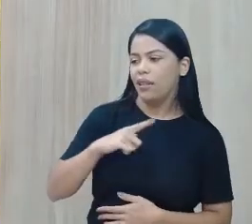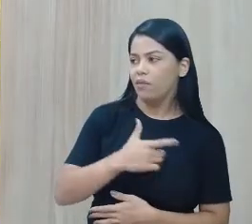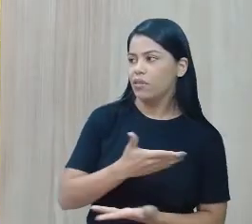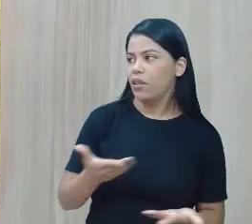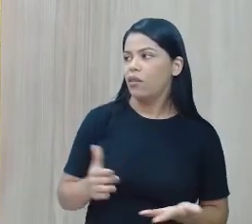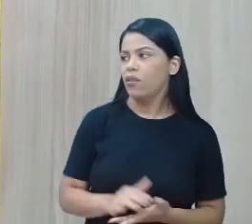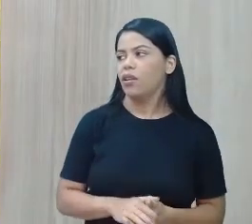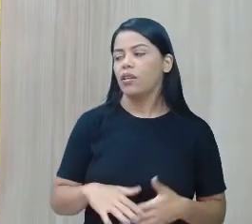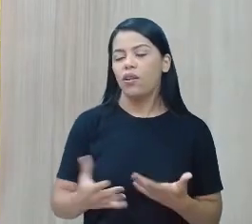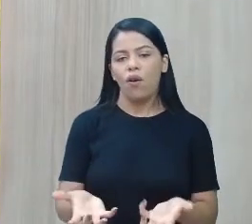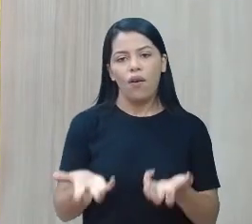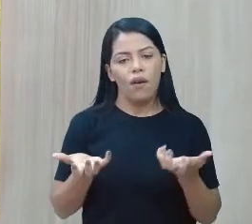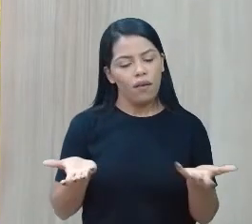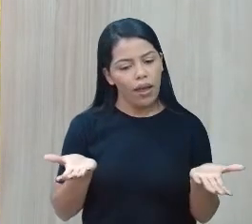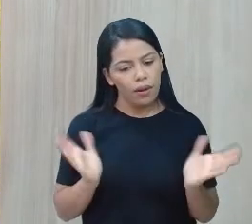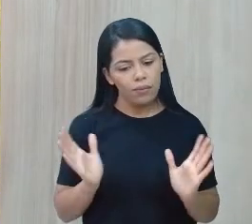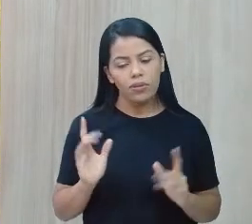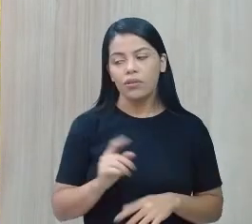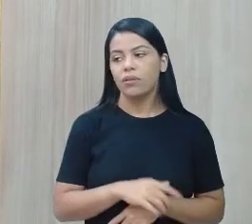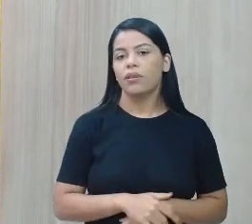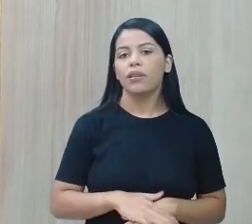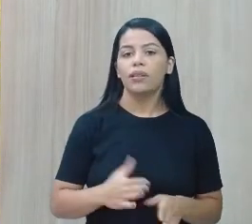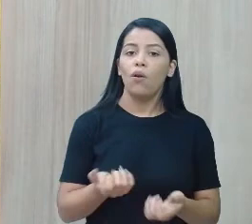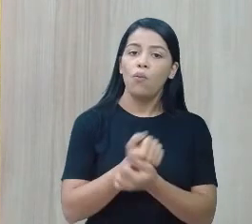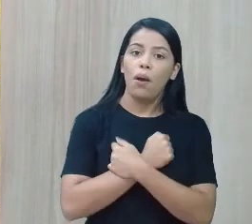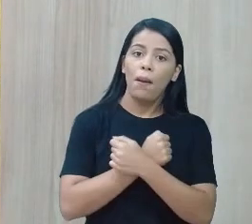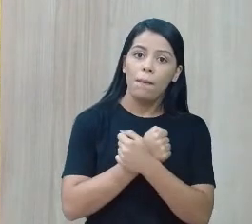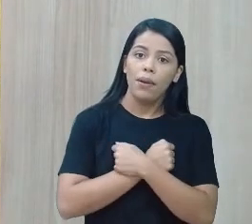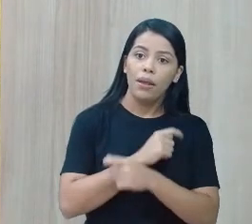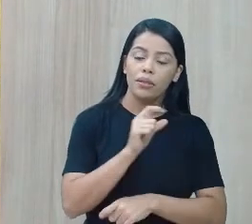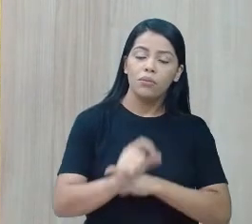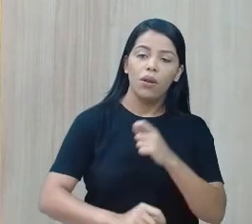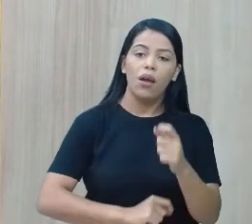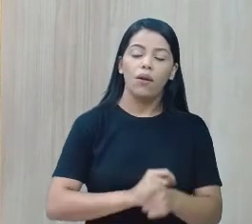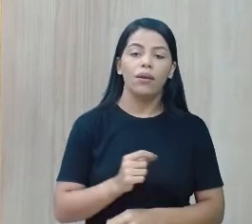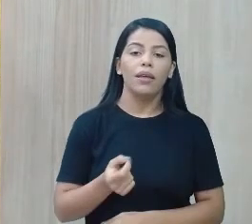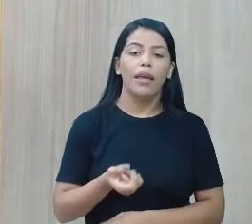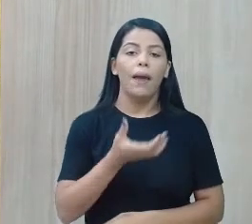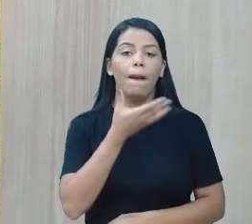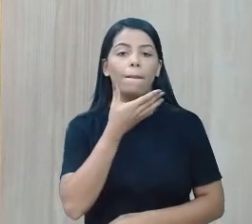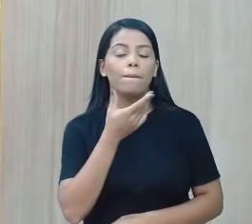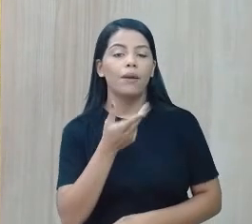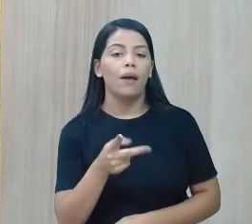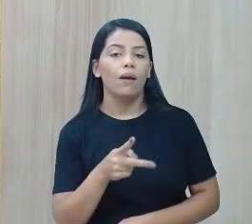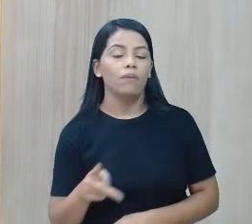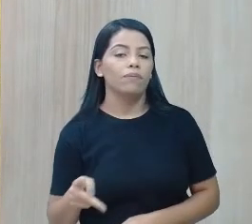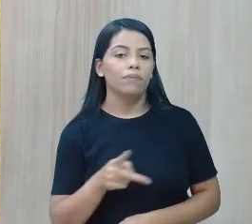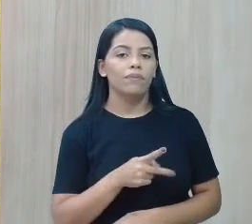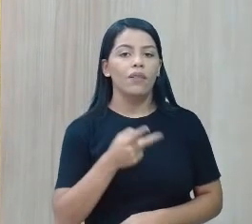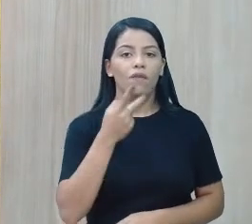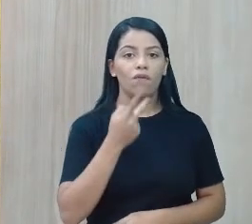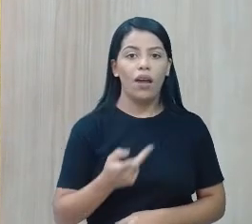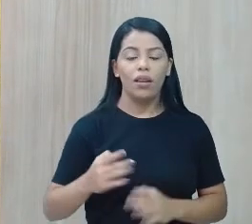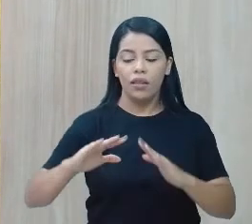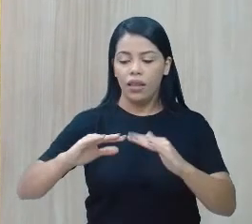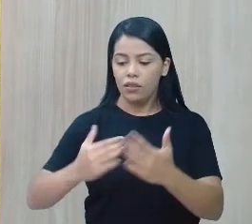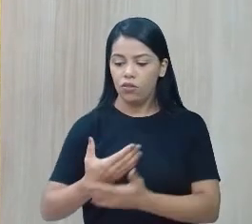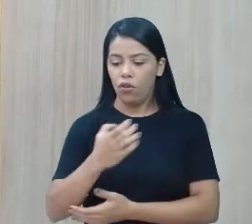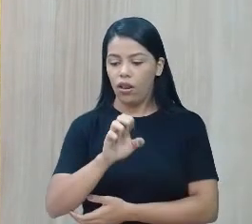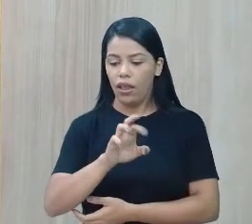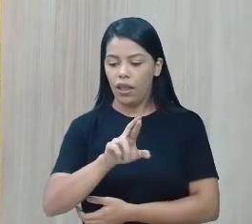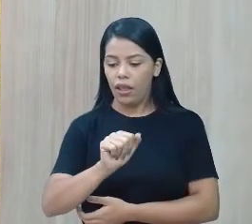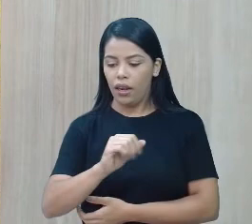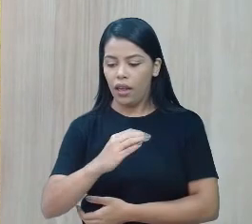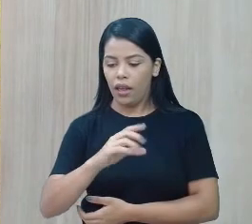despedir, professor Gilson, Sim. mas mandando um abraço aqui para os meninos que estão mandando aqui. Professor, fale aí, professor, da escola Heráclito do Rego, Olha